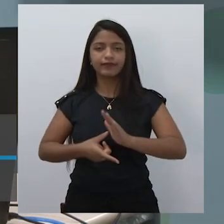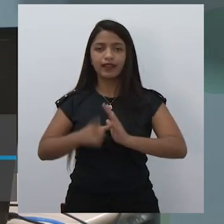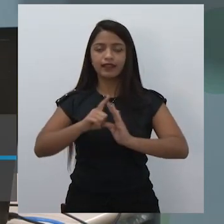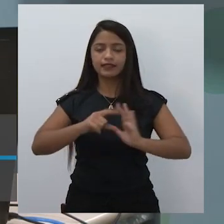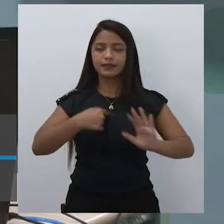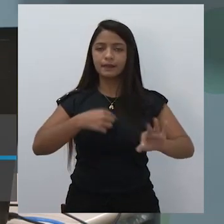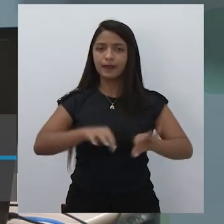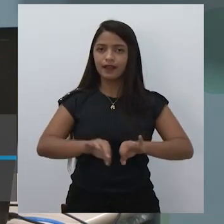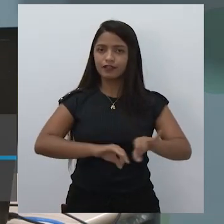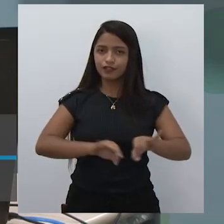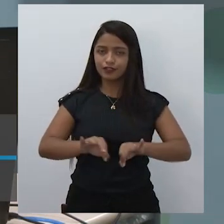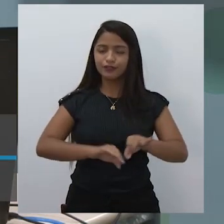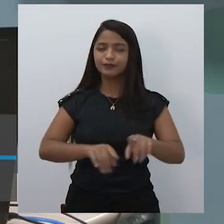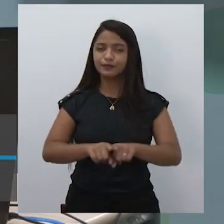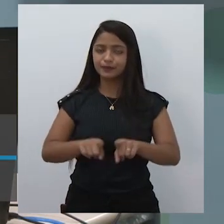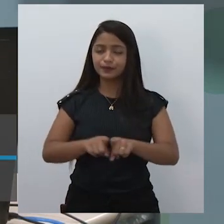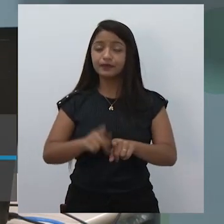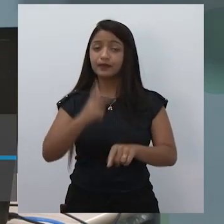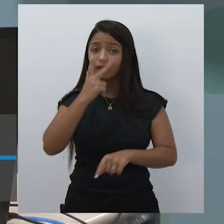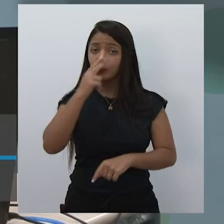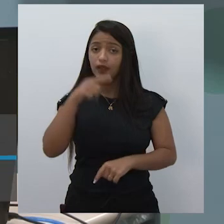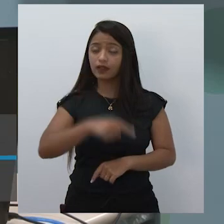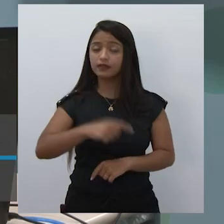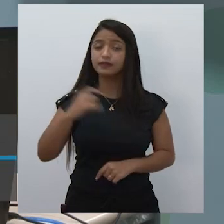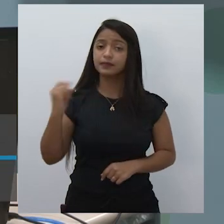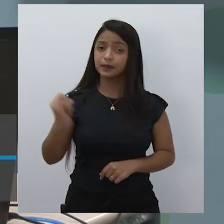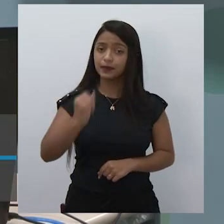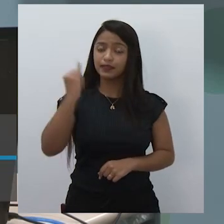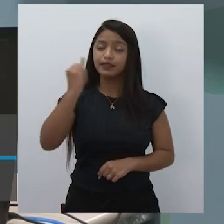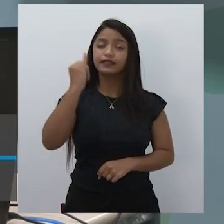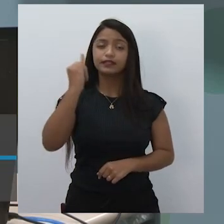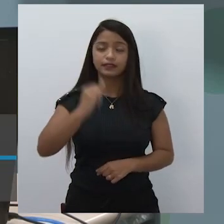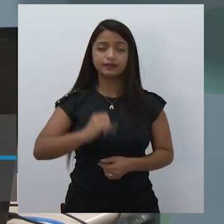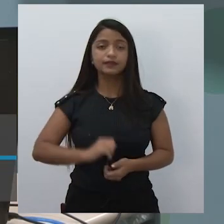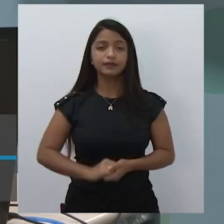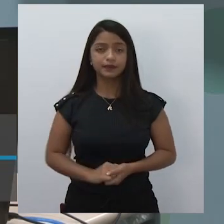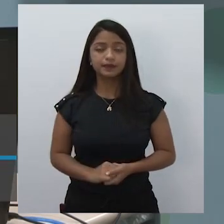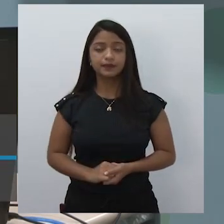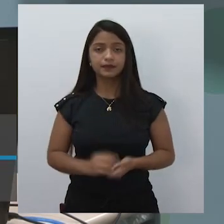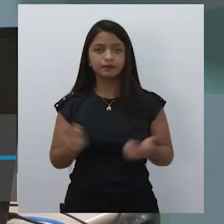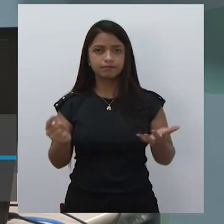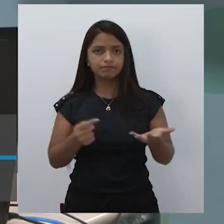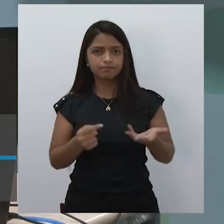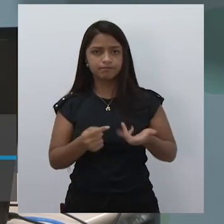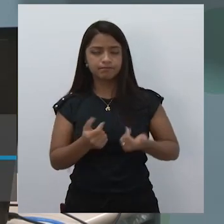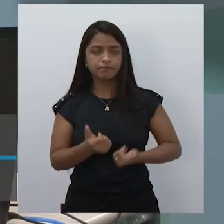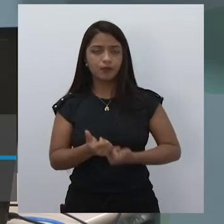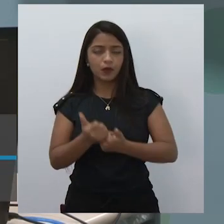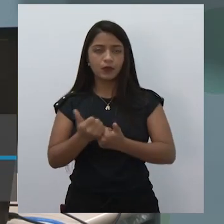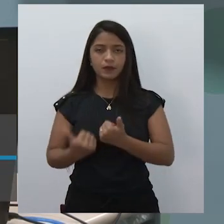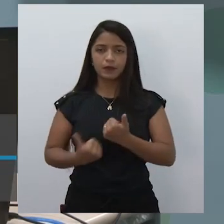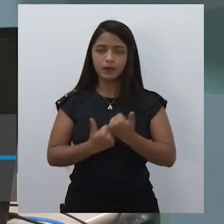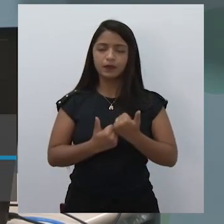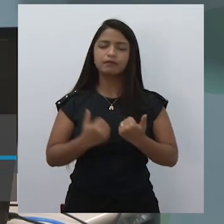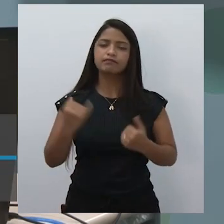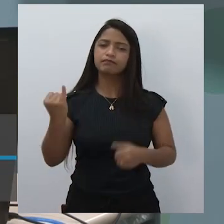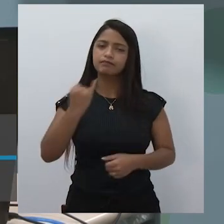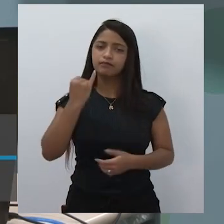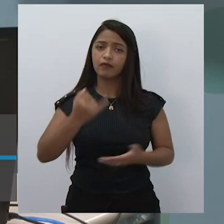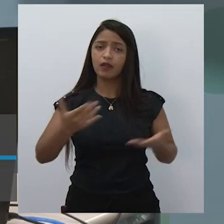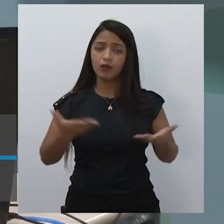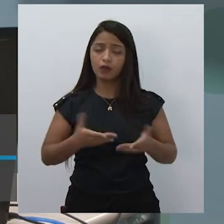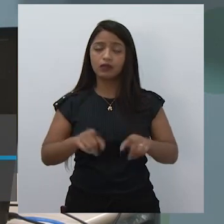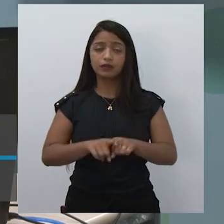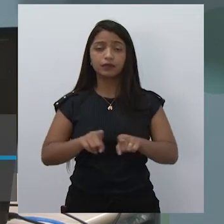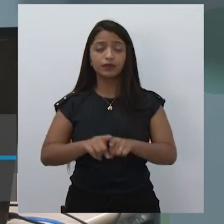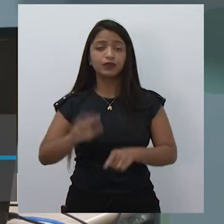né? Eu acho que é importante, nós temos esses pontos de apoio, né, nesse e em outros momentos, porque a vida de todos nós é muito